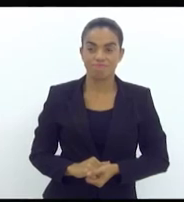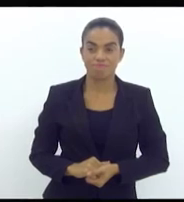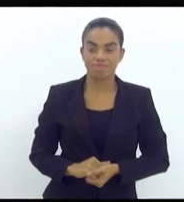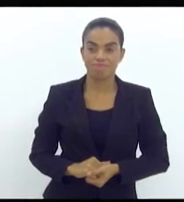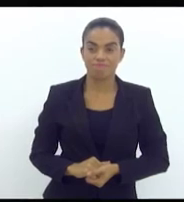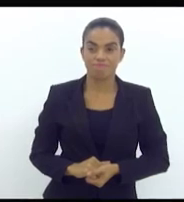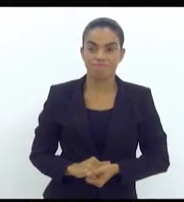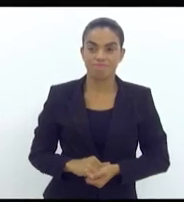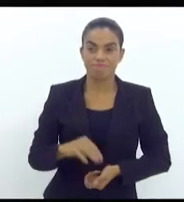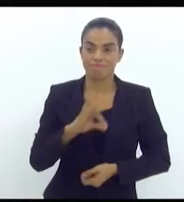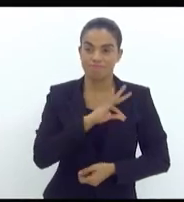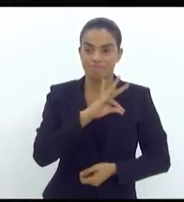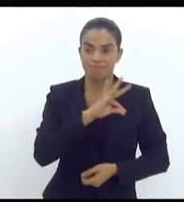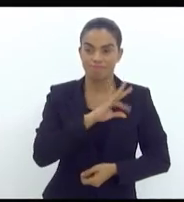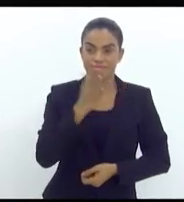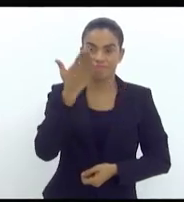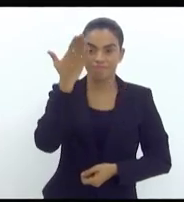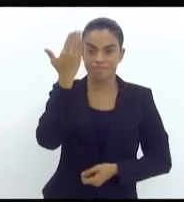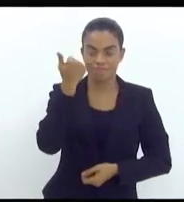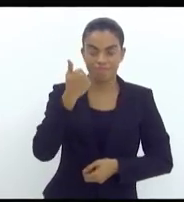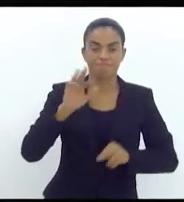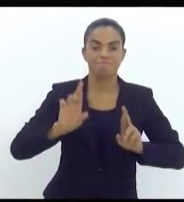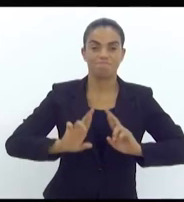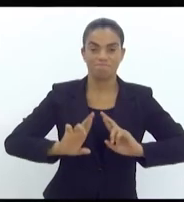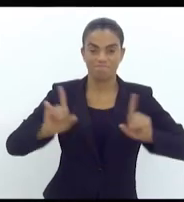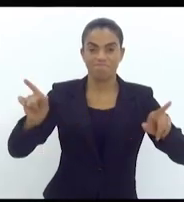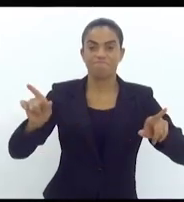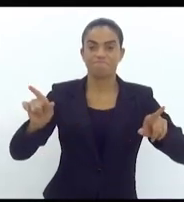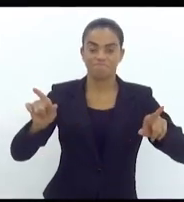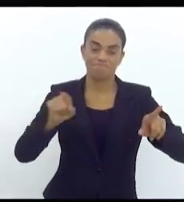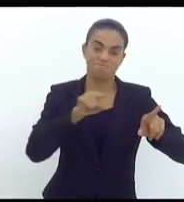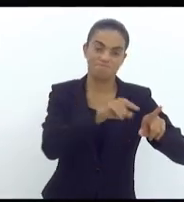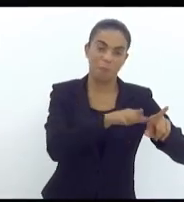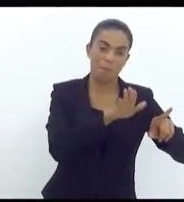o policial sabe diferenciar seu presidente